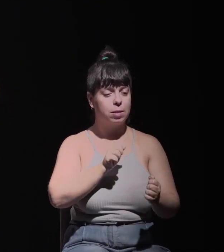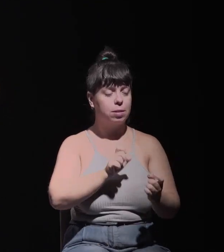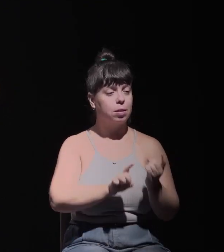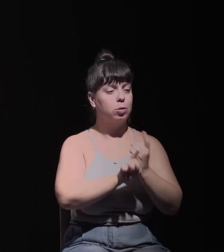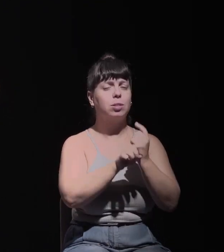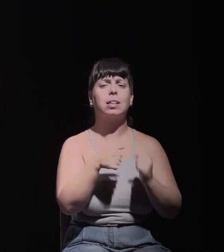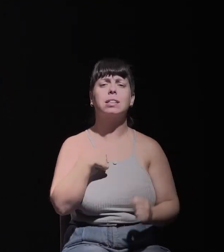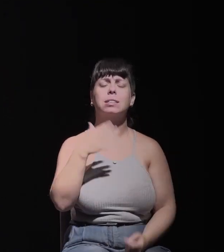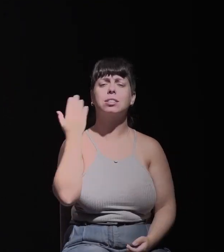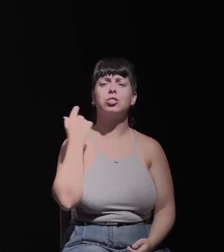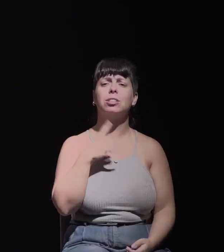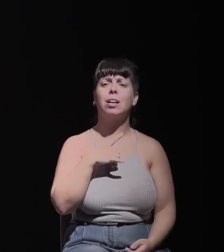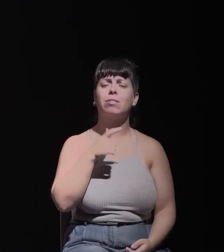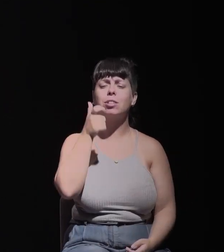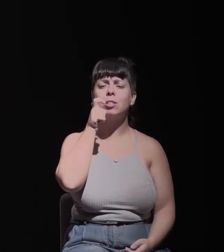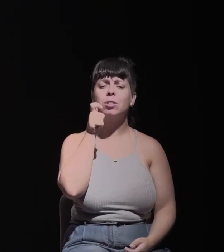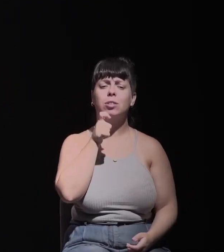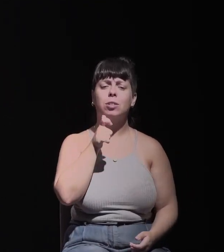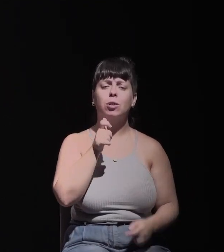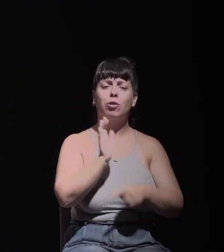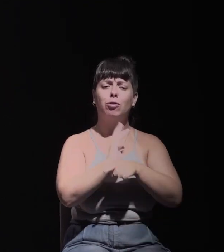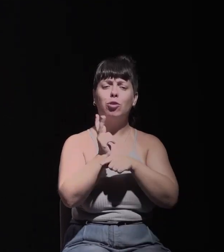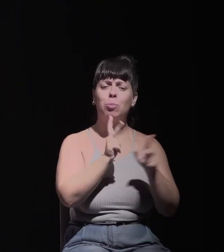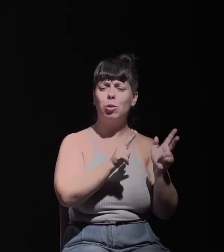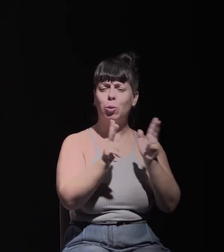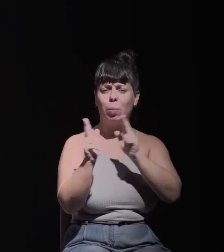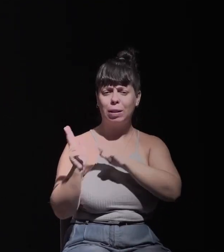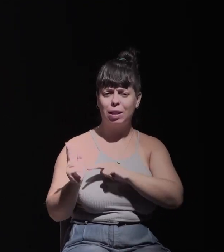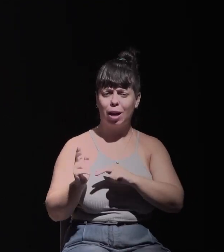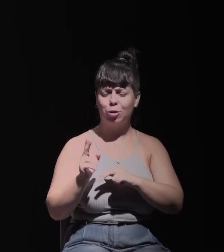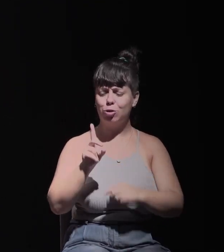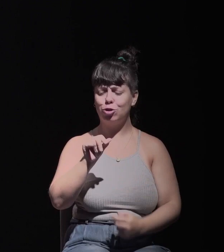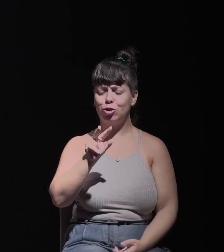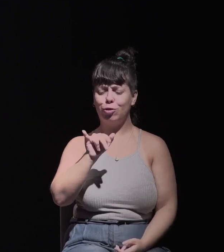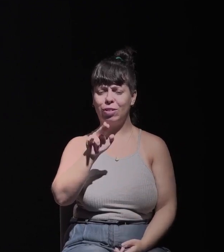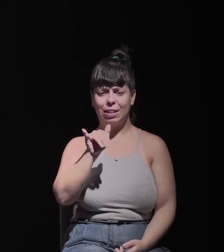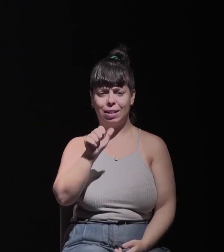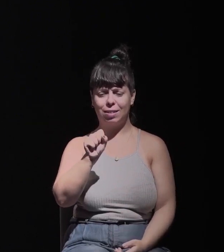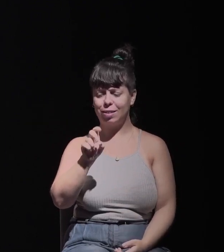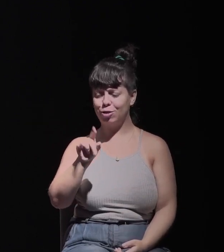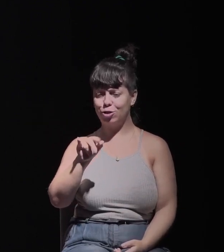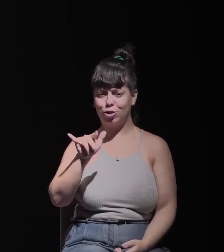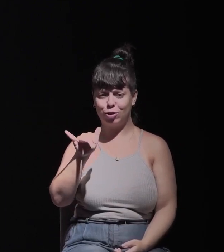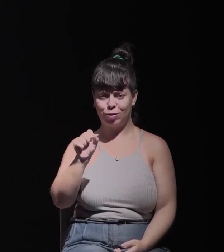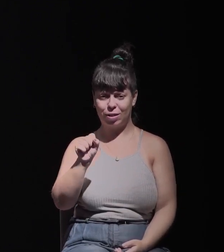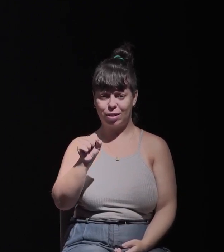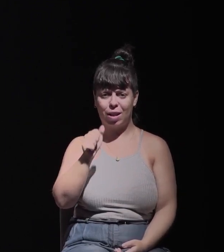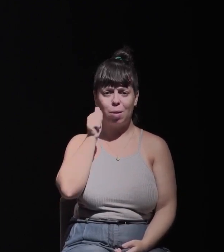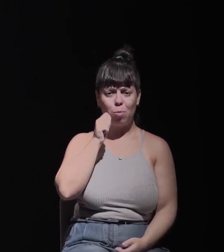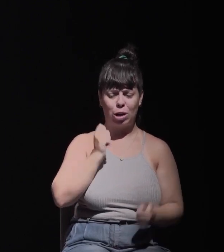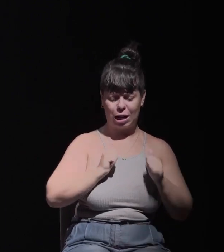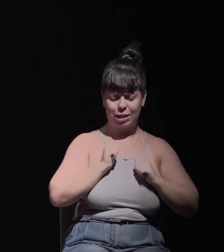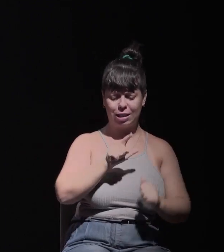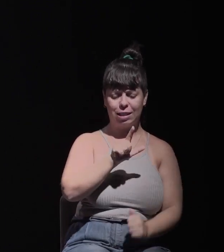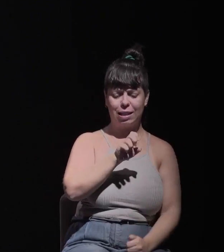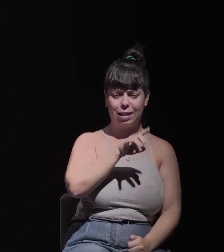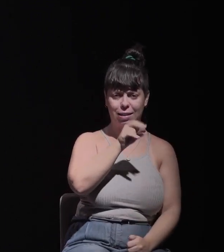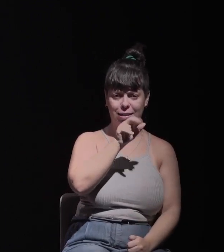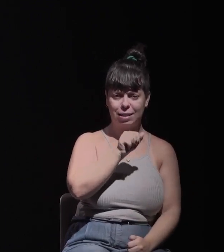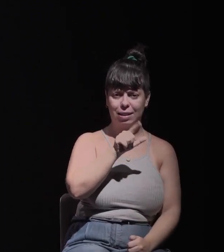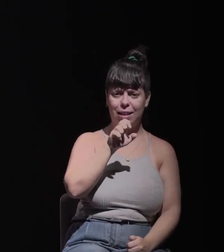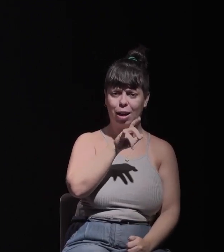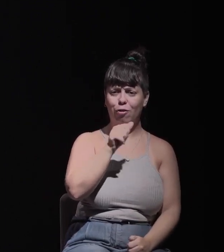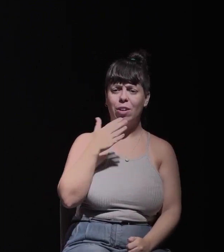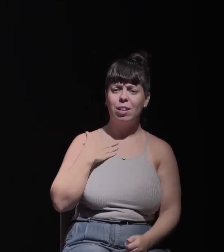Esses dias eu estava vendo aquele documentário Divinas Divas, que a Leandra Leal fez com aquelas transformistas, travestis,